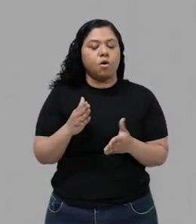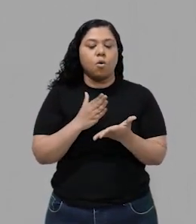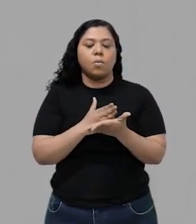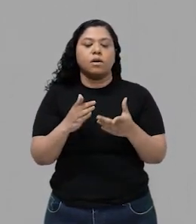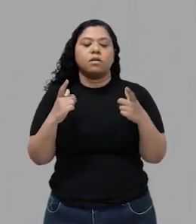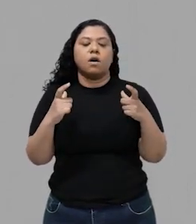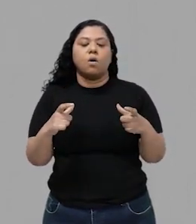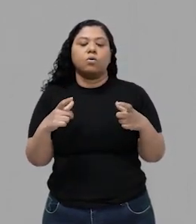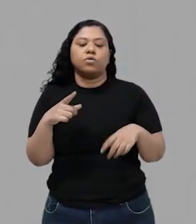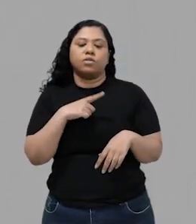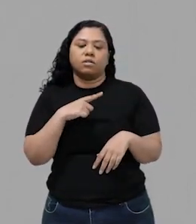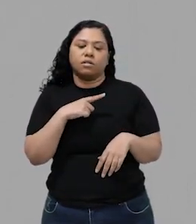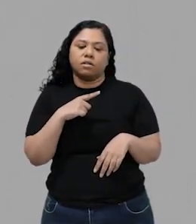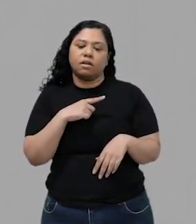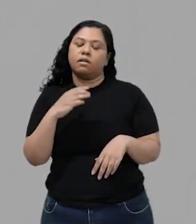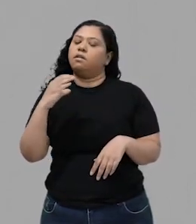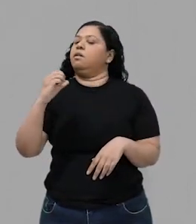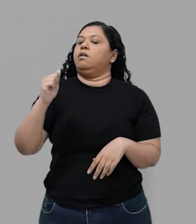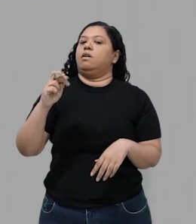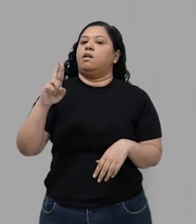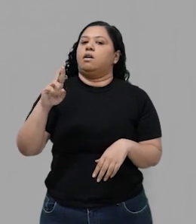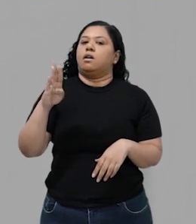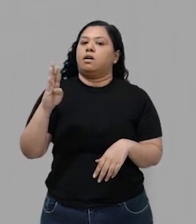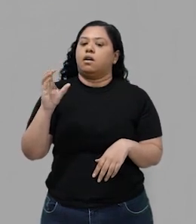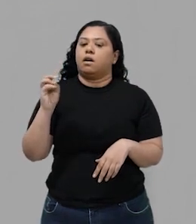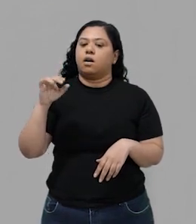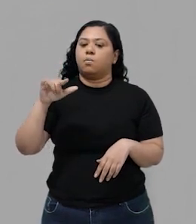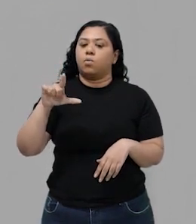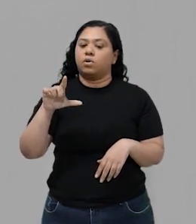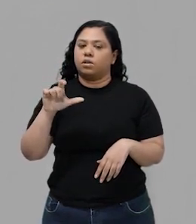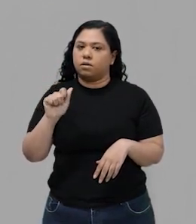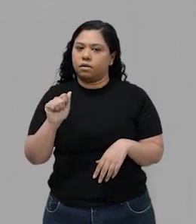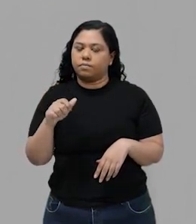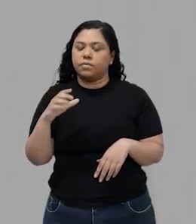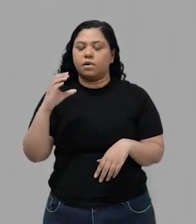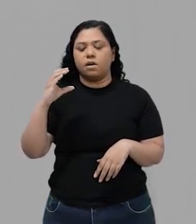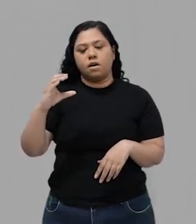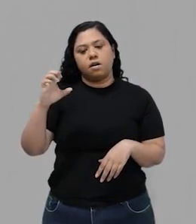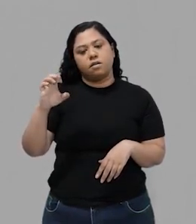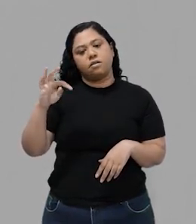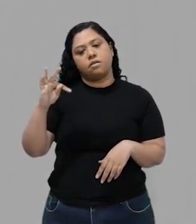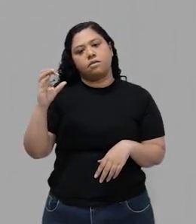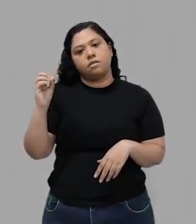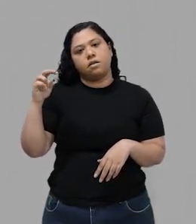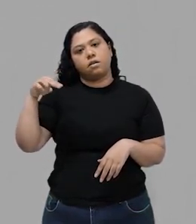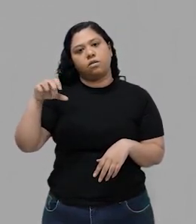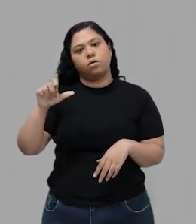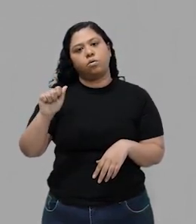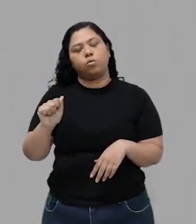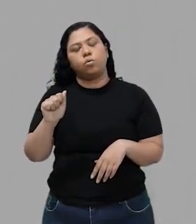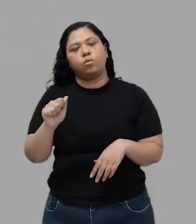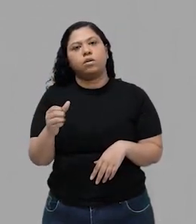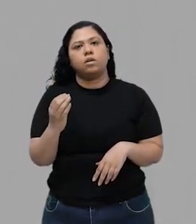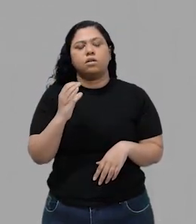a carbonila, no caso do aldeído. Função cetona, carbonila entre